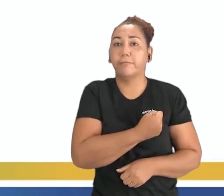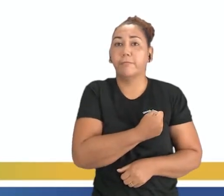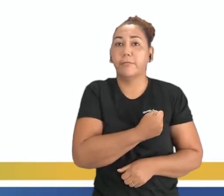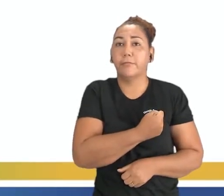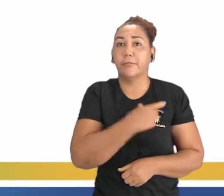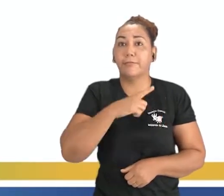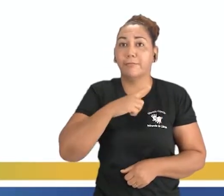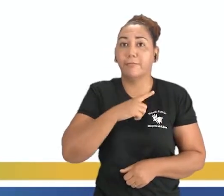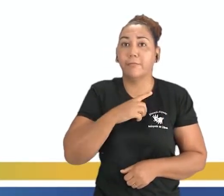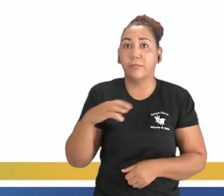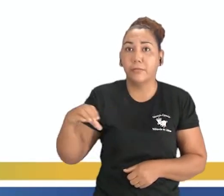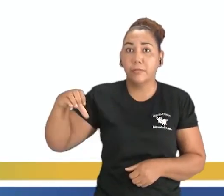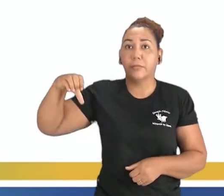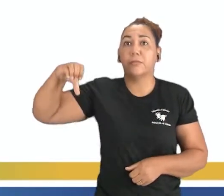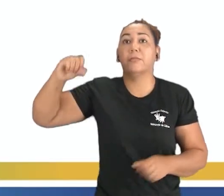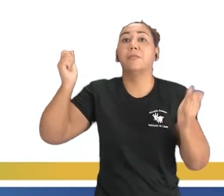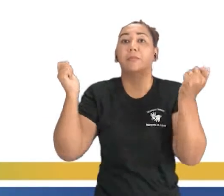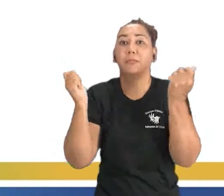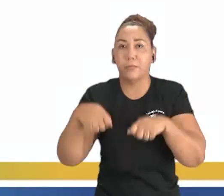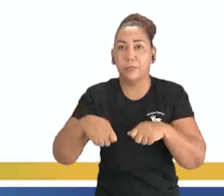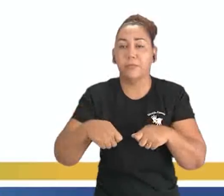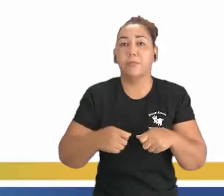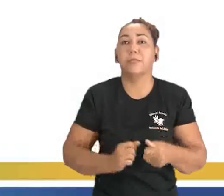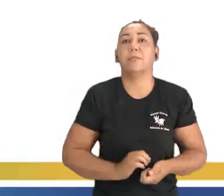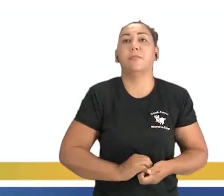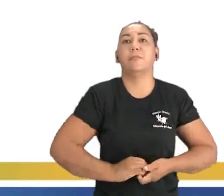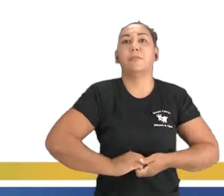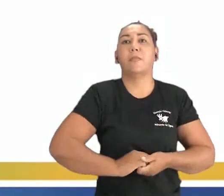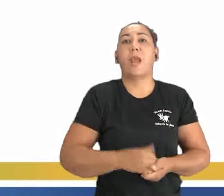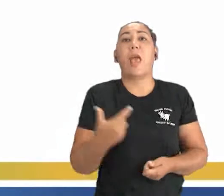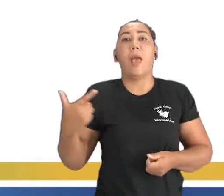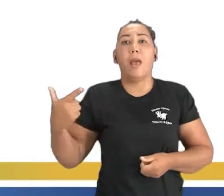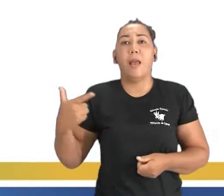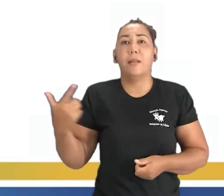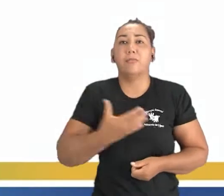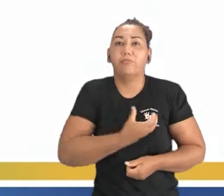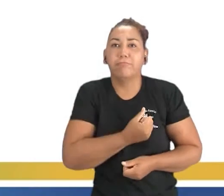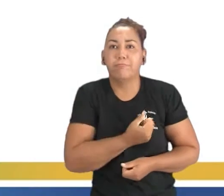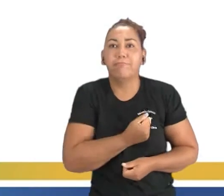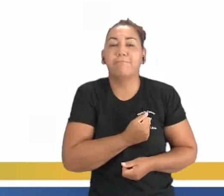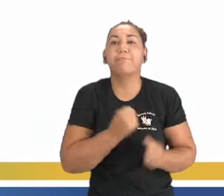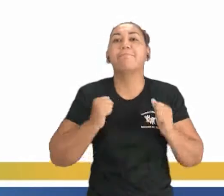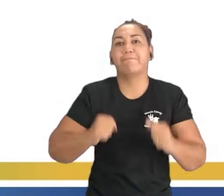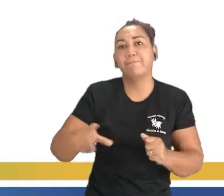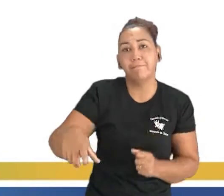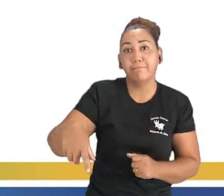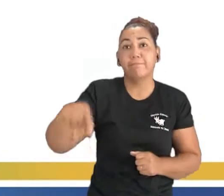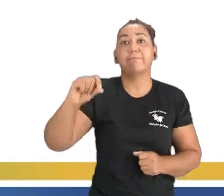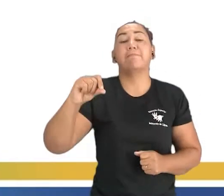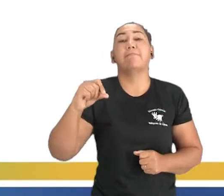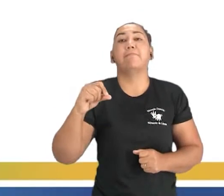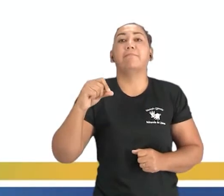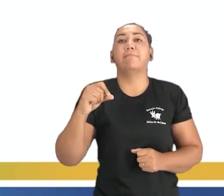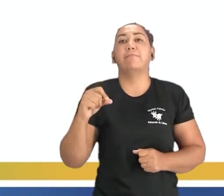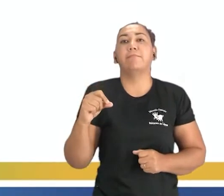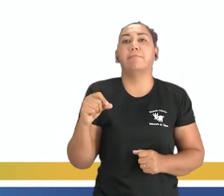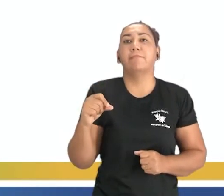aí, eu tenho 9 possibilidades. Para o segundo algarismo, pode ser escolhido aí, né,